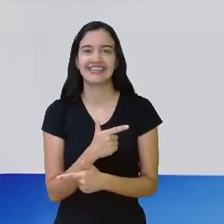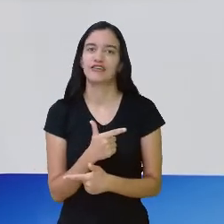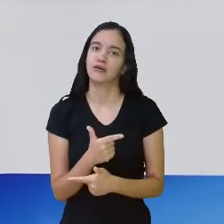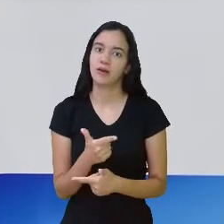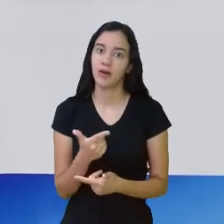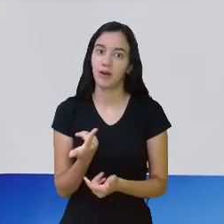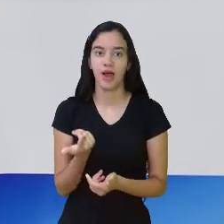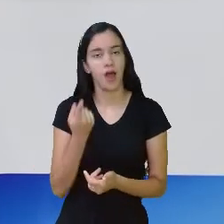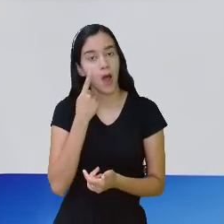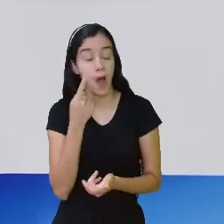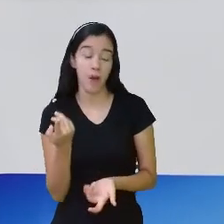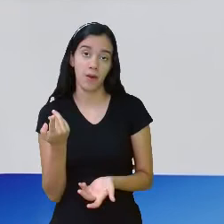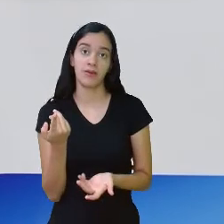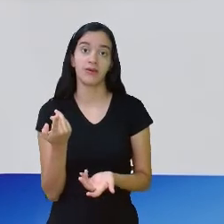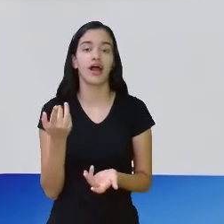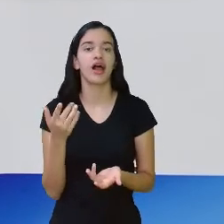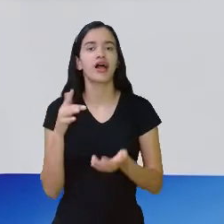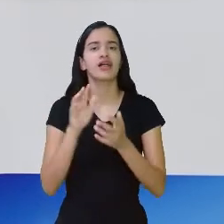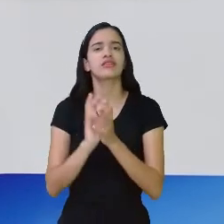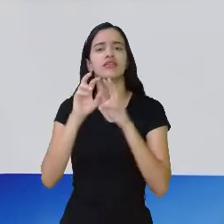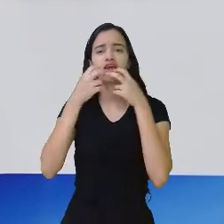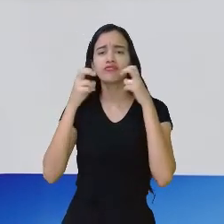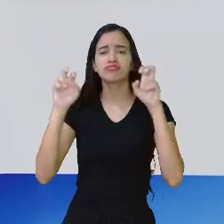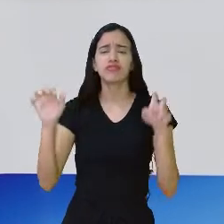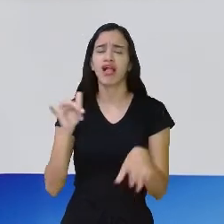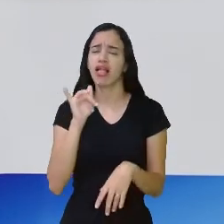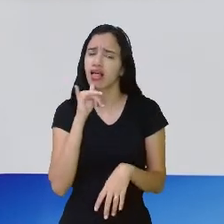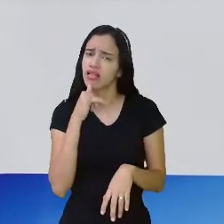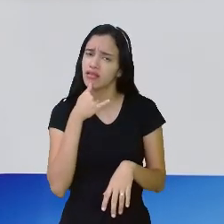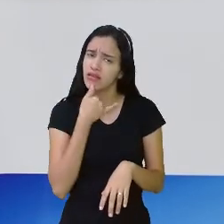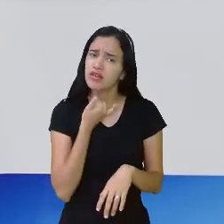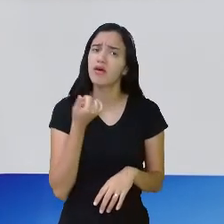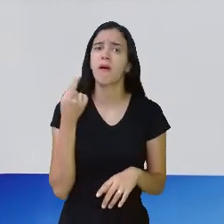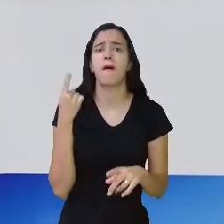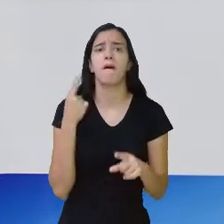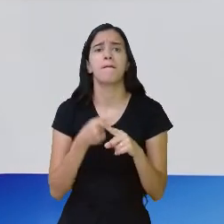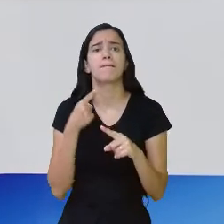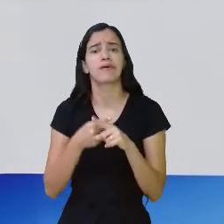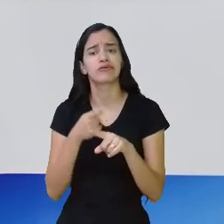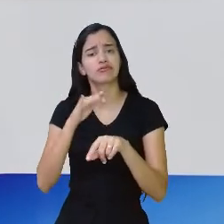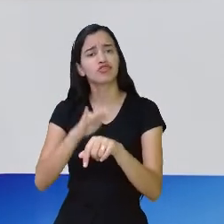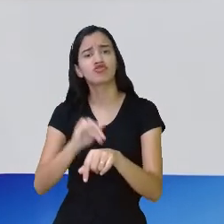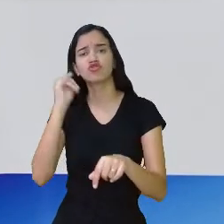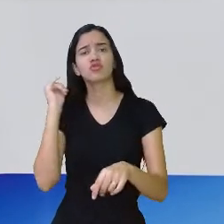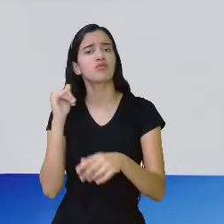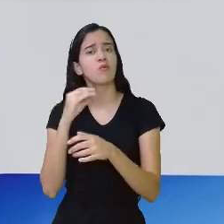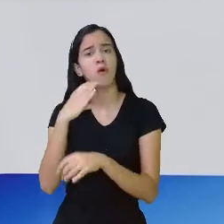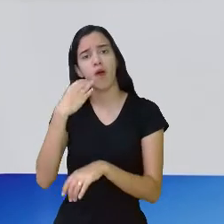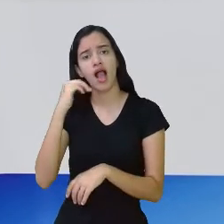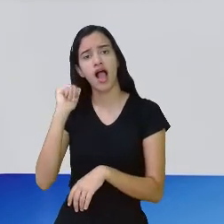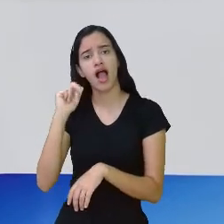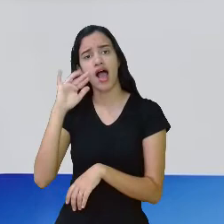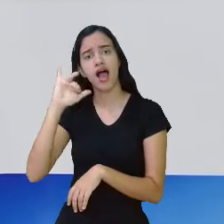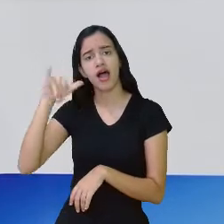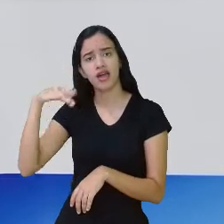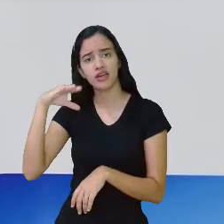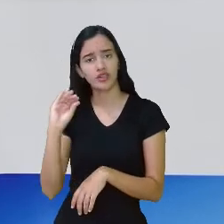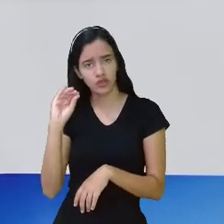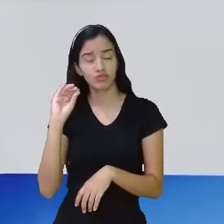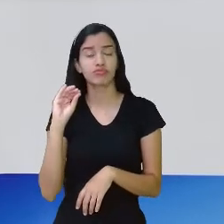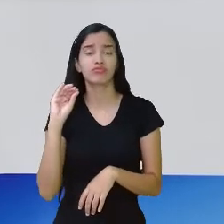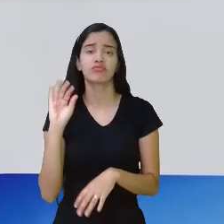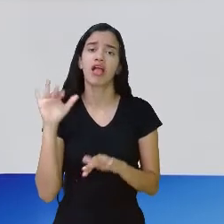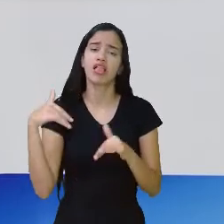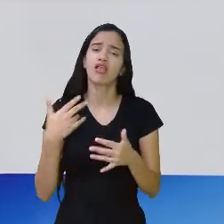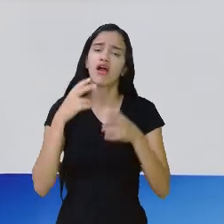Gente! Olha, vejo que até o canto tá mais triste, porque vocês não chamaram. Cadê Carijó? Não é isso que vocês fazem? Aí ele foi